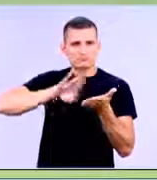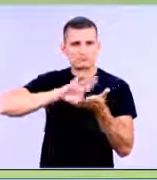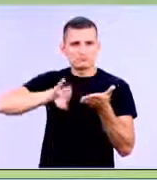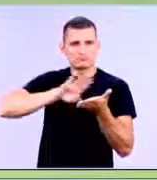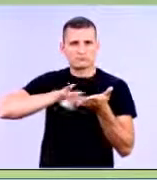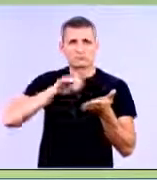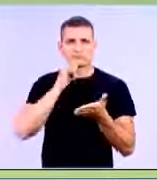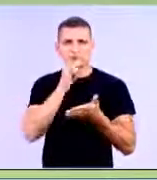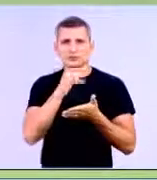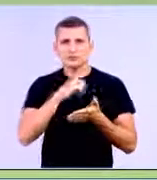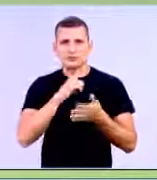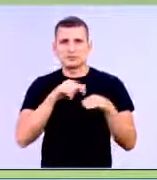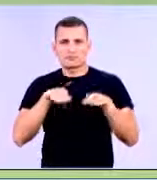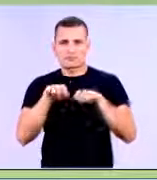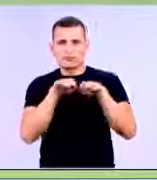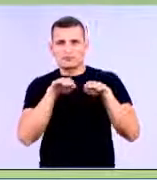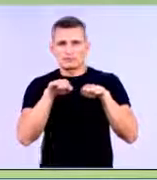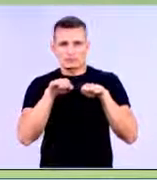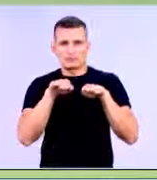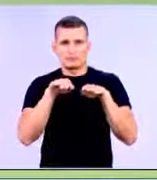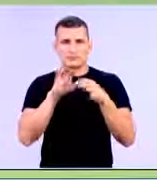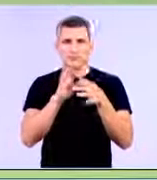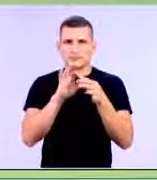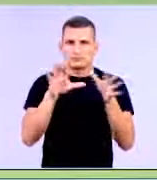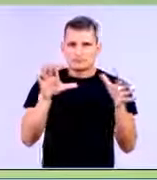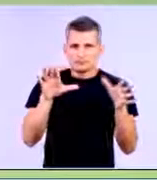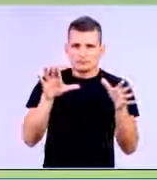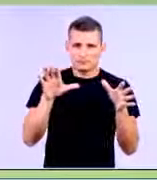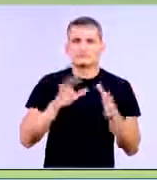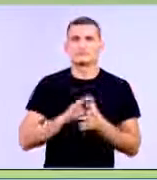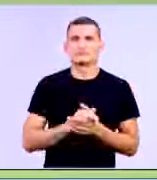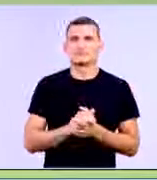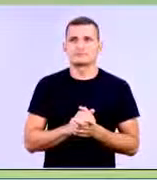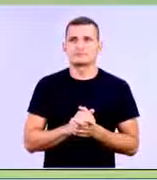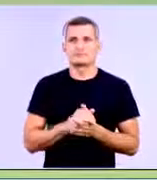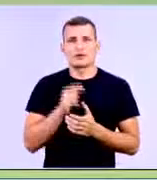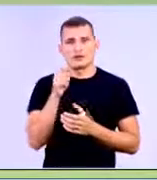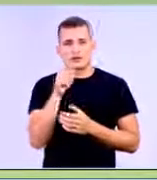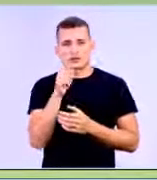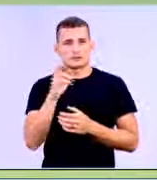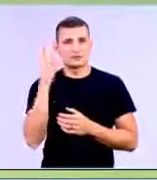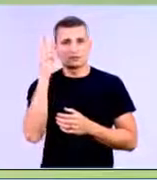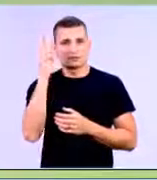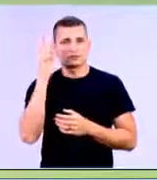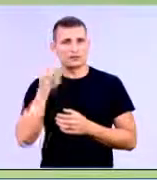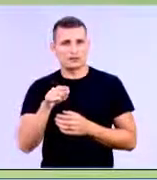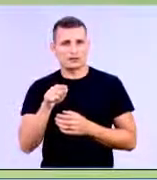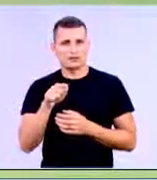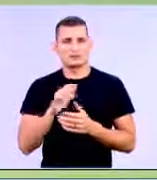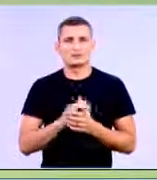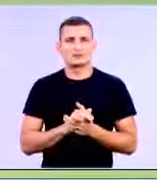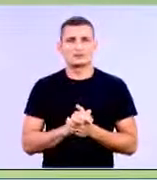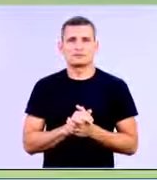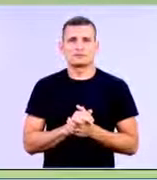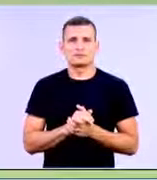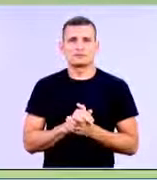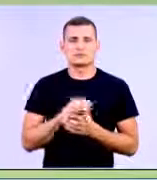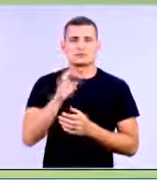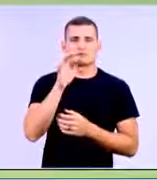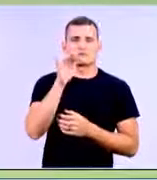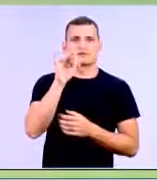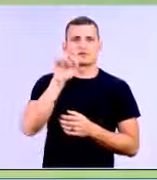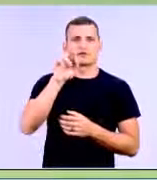parâmetros pré-definidos ou permitidos, certo? Essas decisões, elas são definidas, né, no